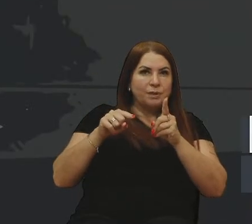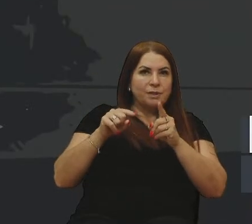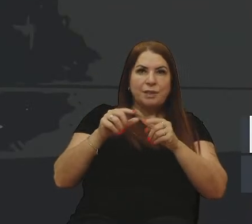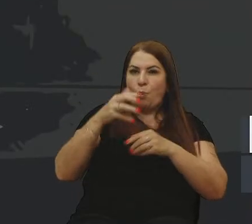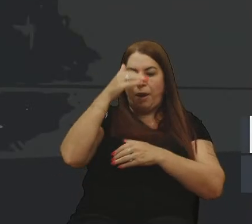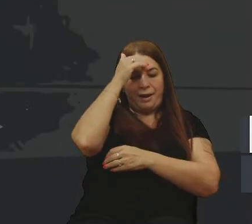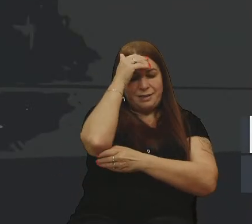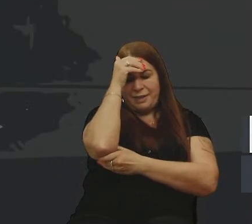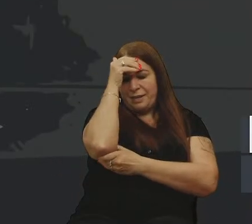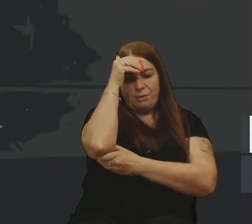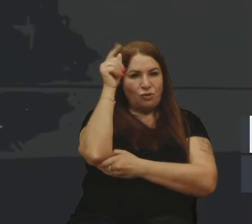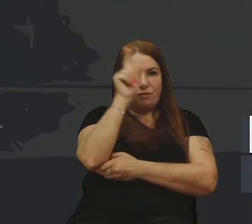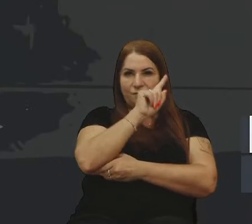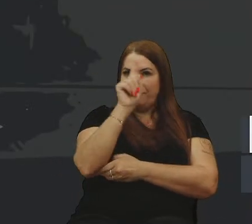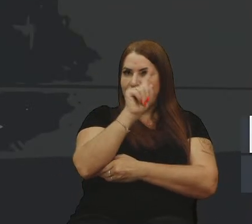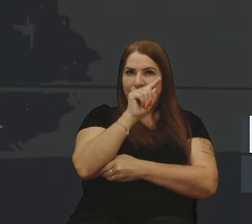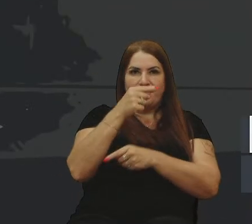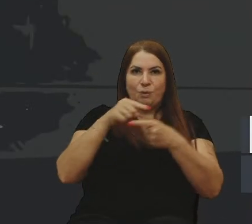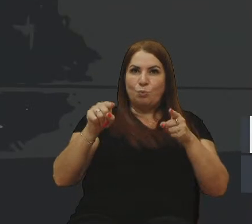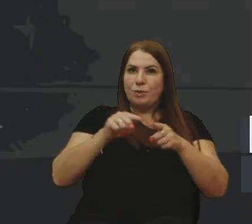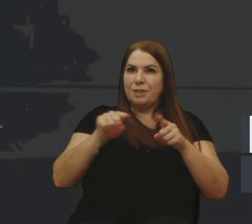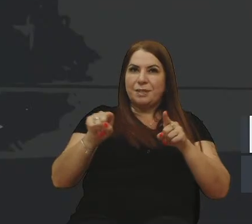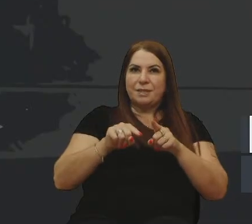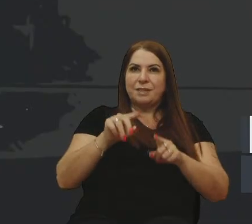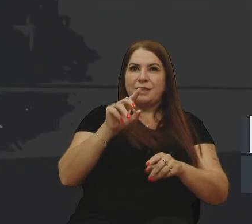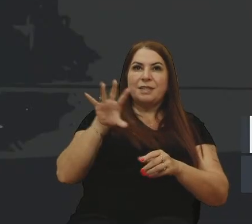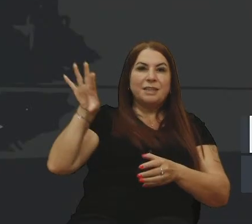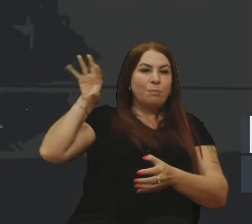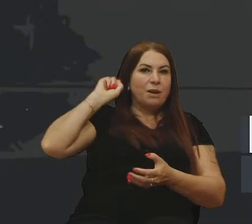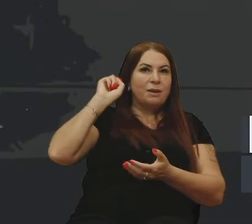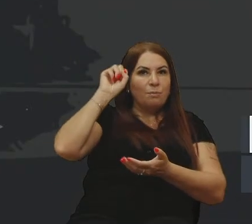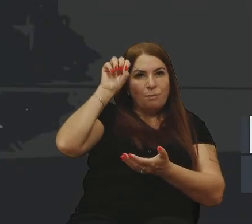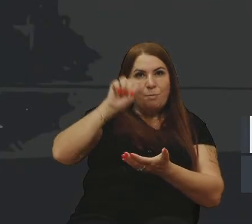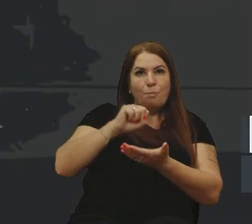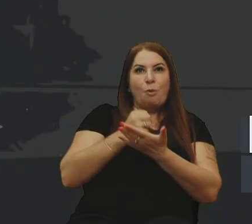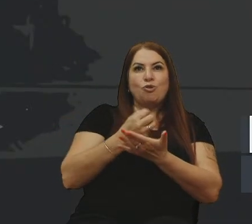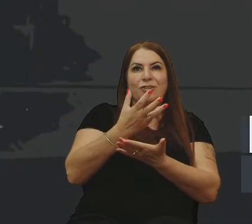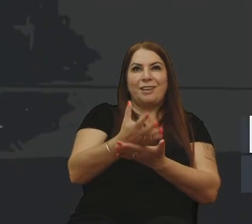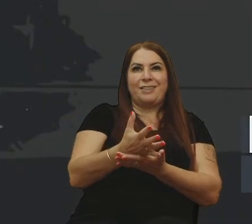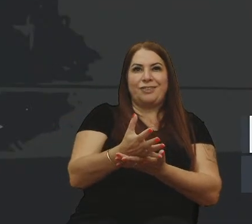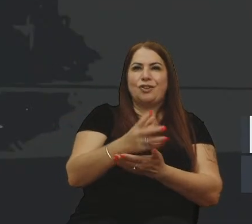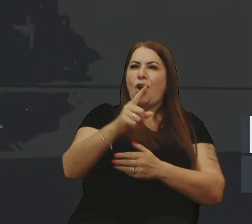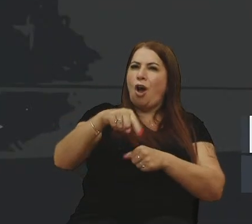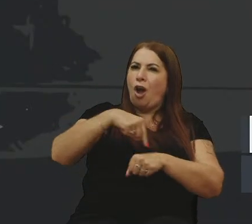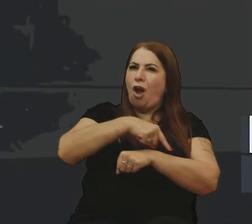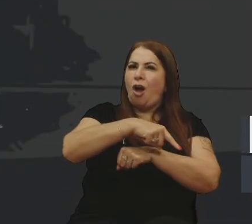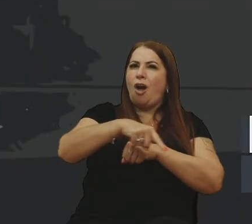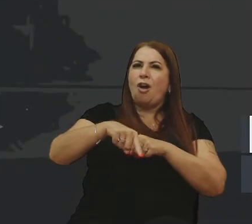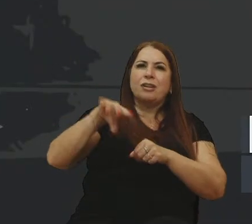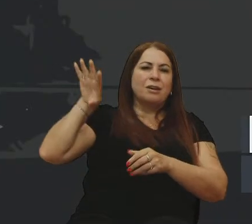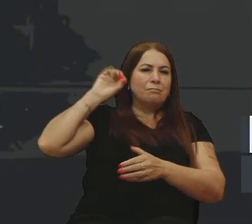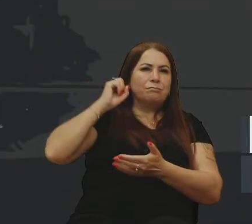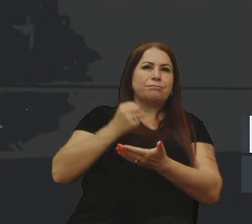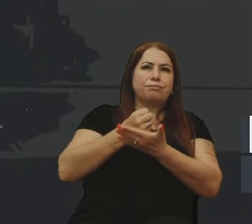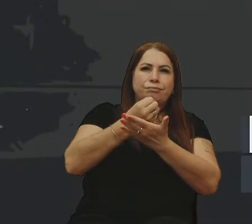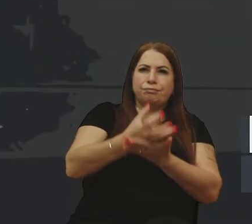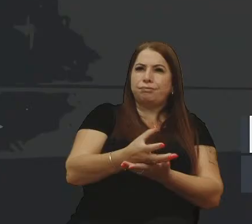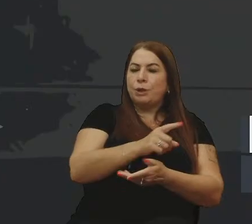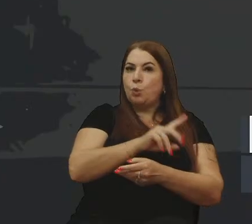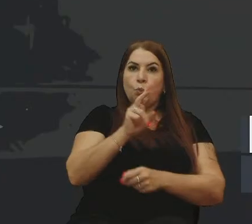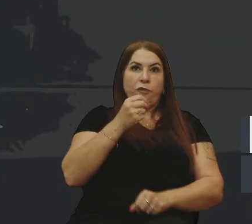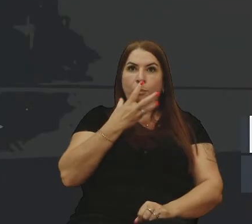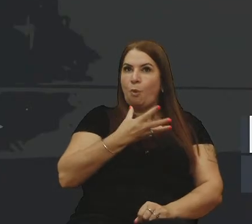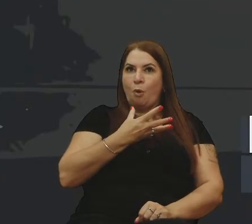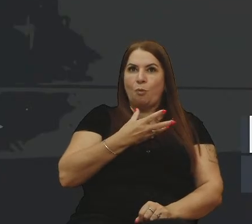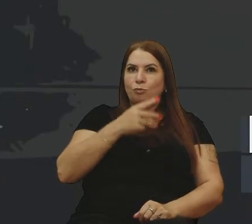sertanejo, não era música eletrônica, era podcast. Horas e horas infinitas consumindo podcast. Eu nunca fui bom